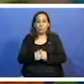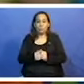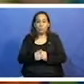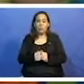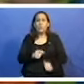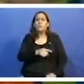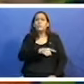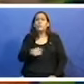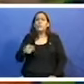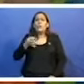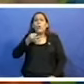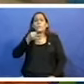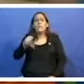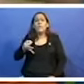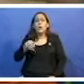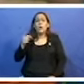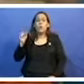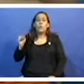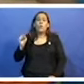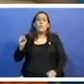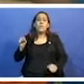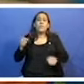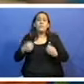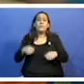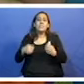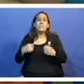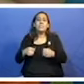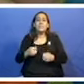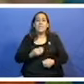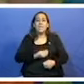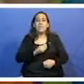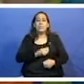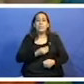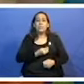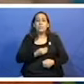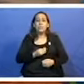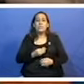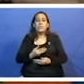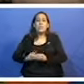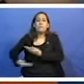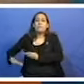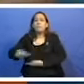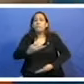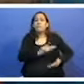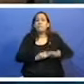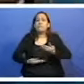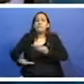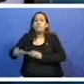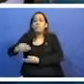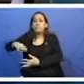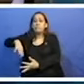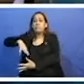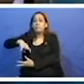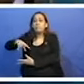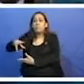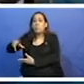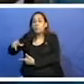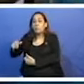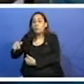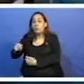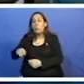vista, o que é preciso para que as pessoas convivam bem umas com as outras em nosso mundo? Lembrar disso,